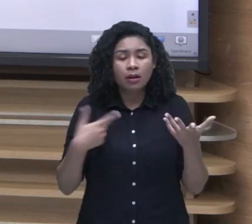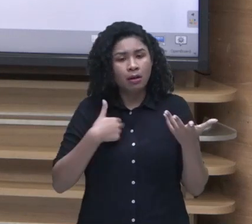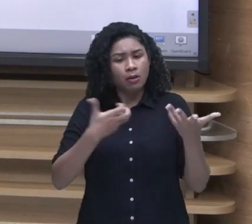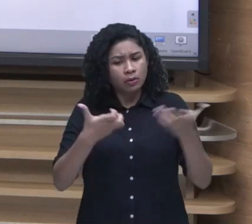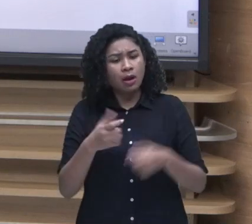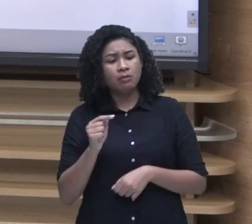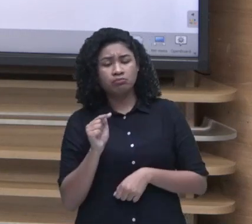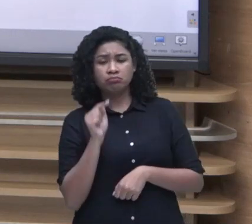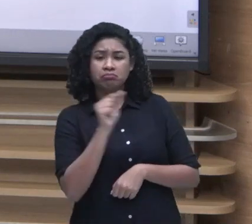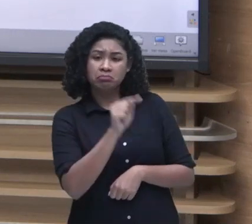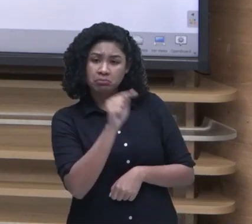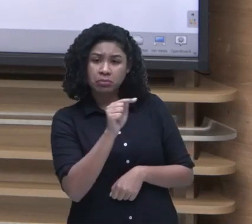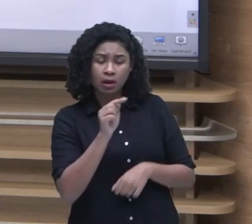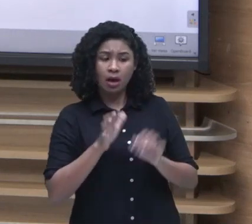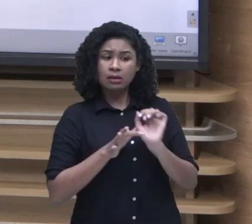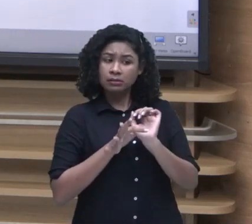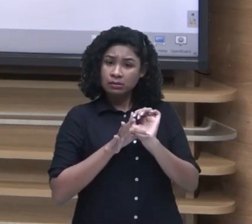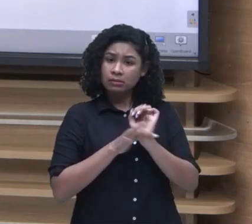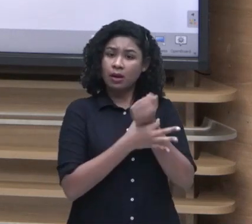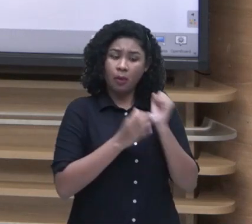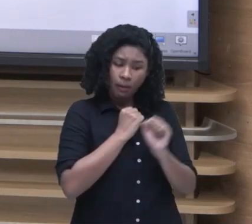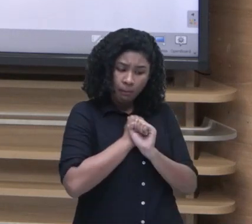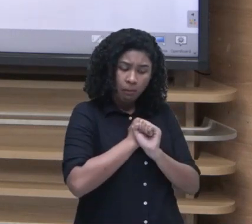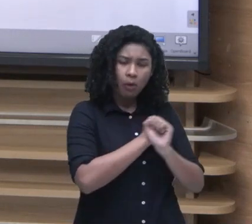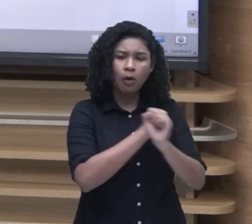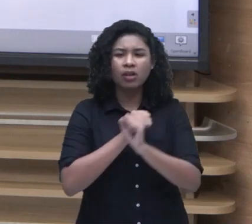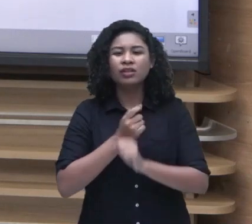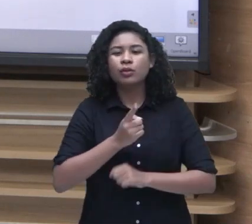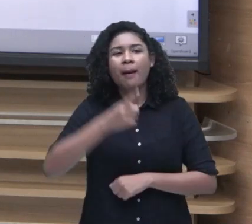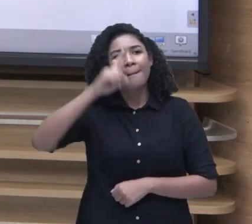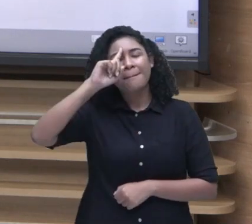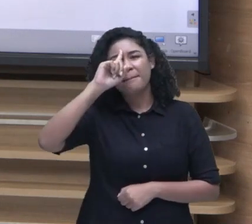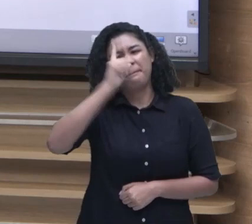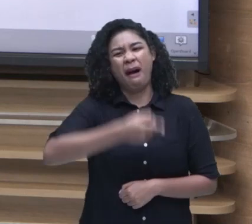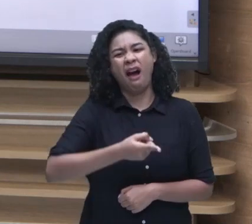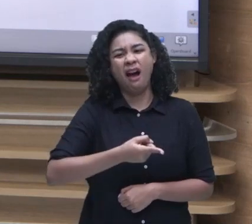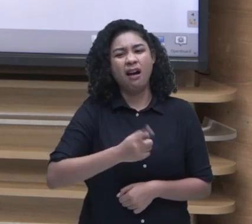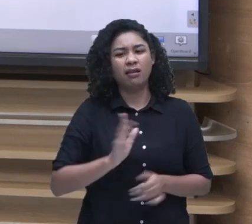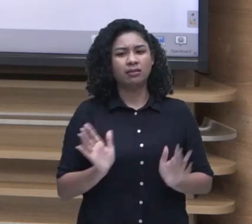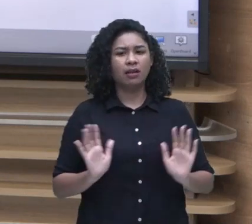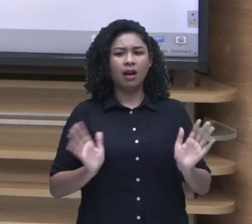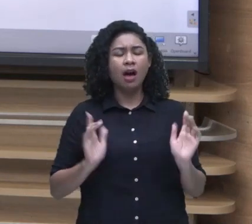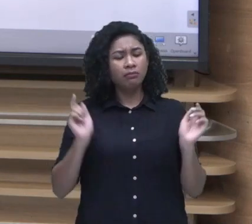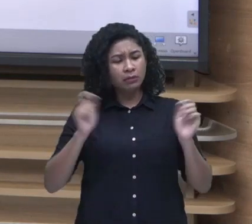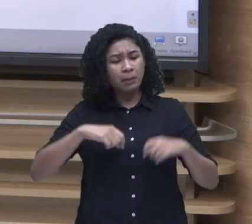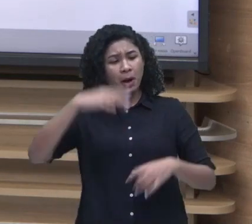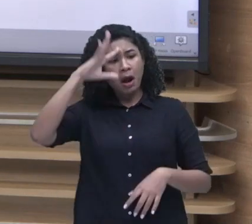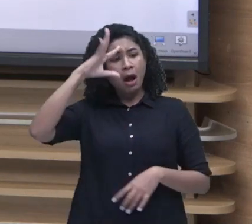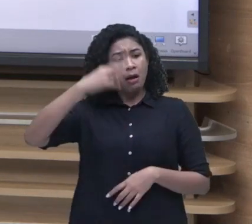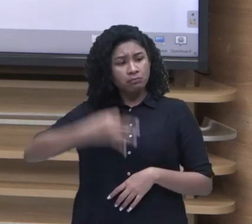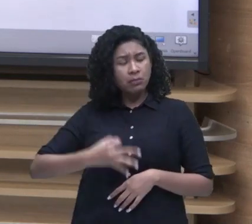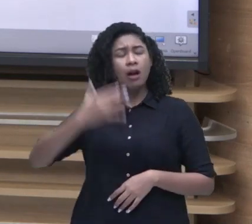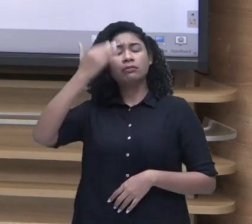Então, não é tanto uma ordem assim, né? Um pedido, dá para eu compreender pelo contexto.